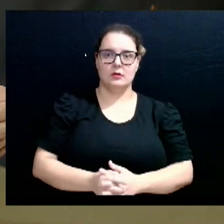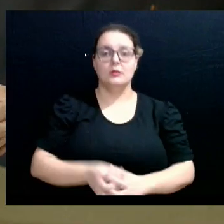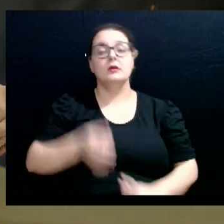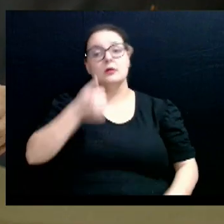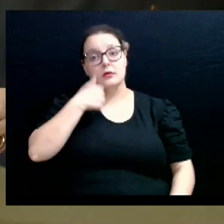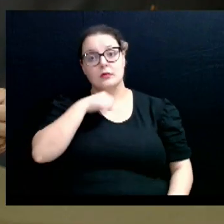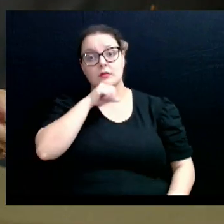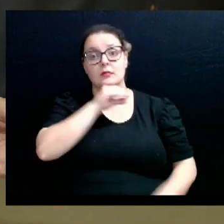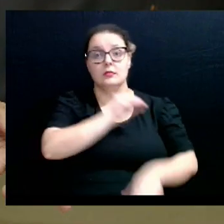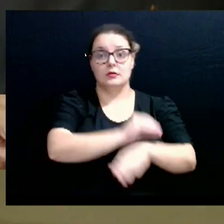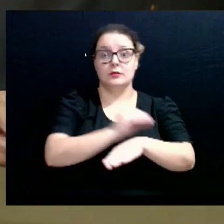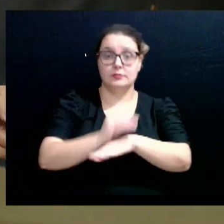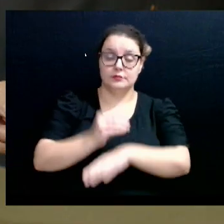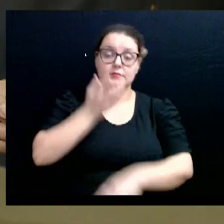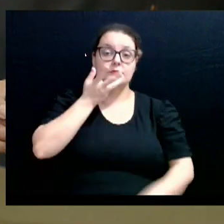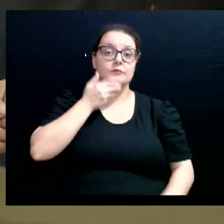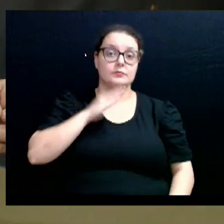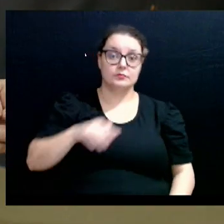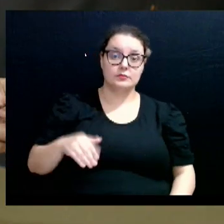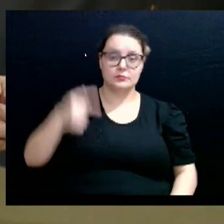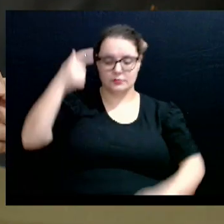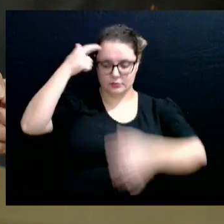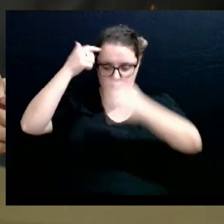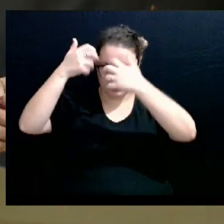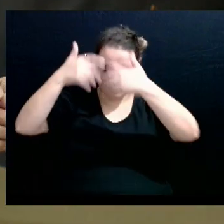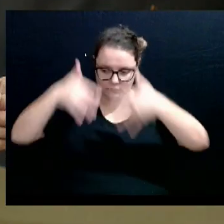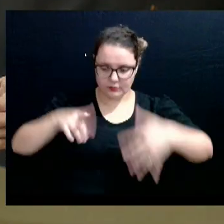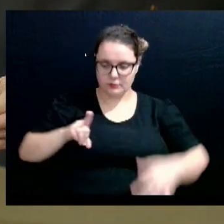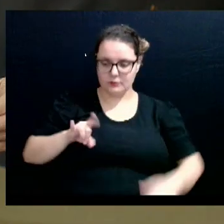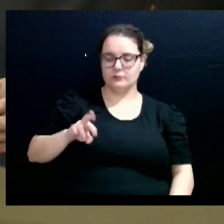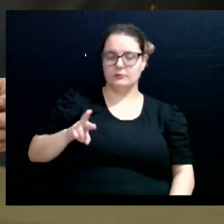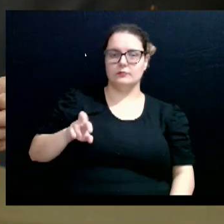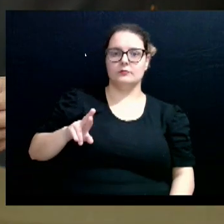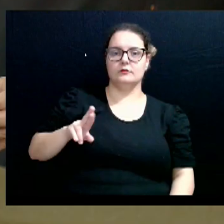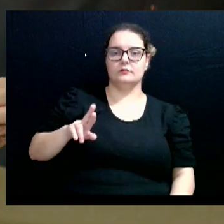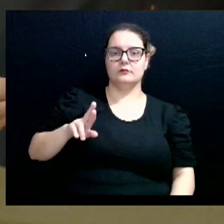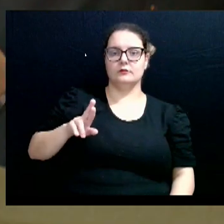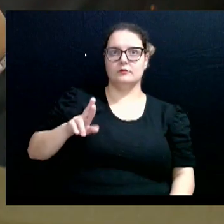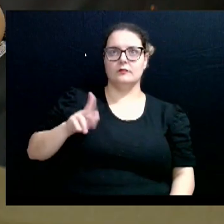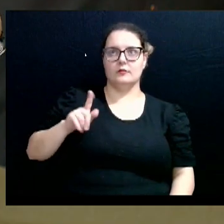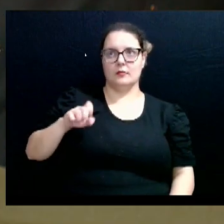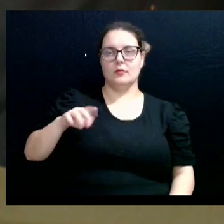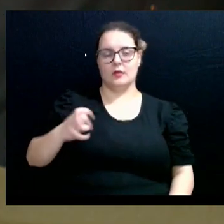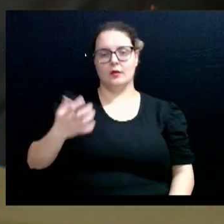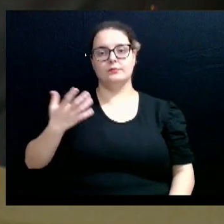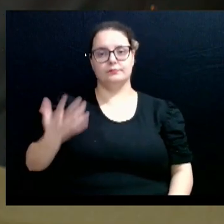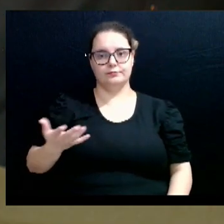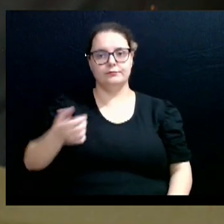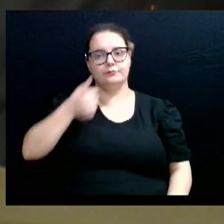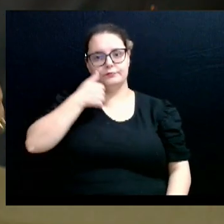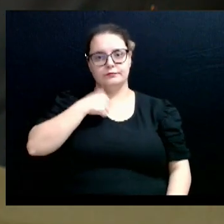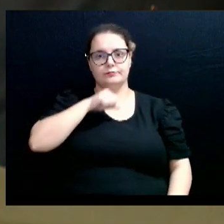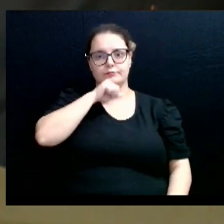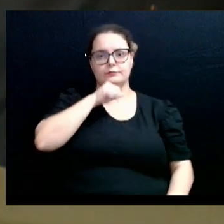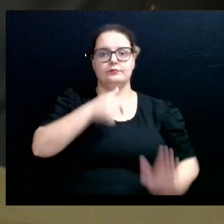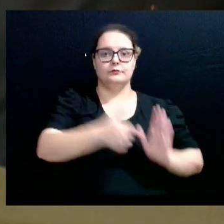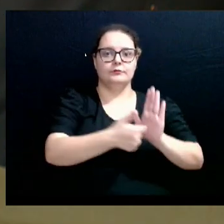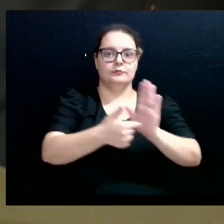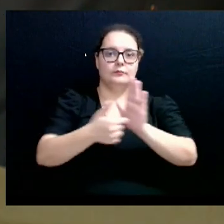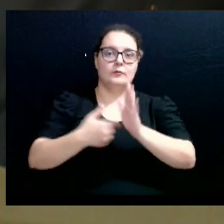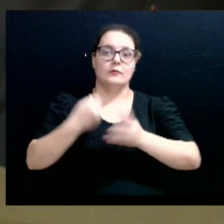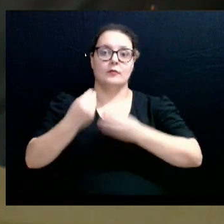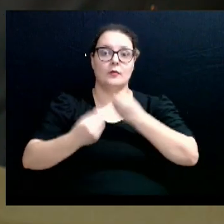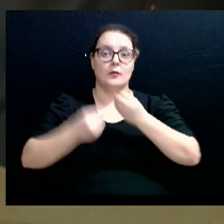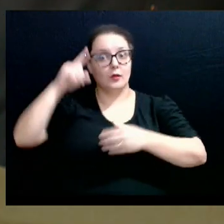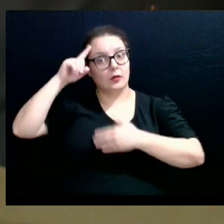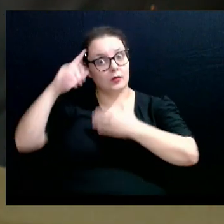de crianças neurodivergentes. E gente, é assim, as mães, mostrando como é o dia a dia,